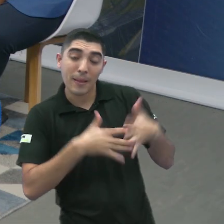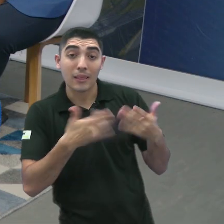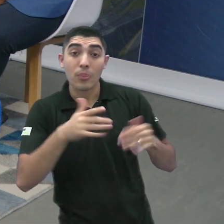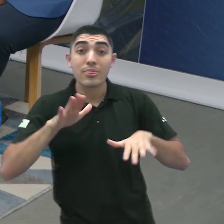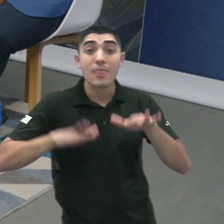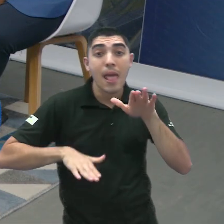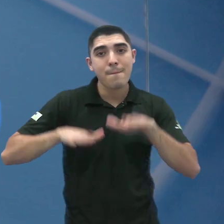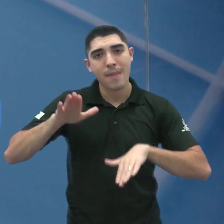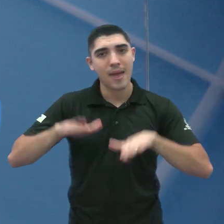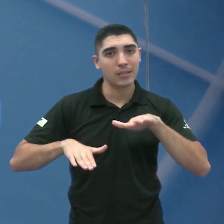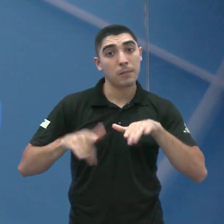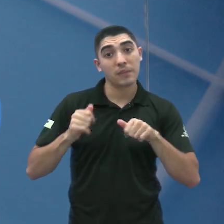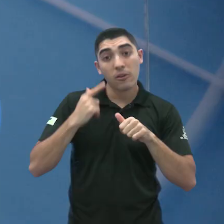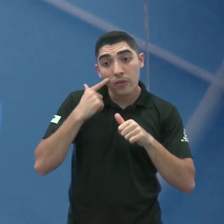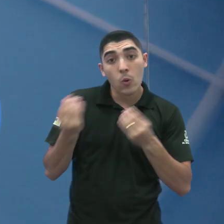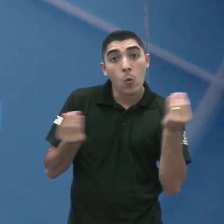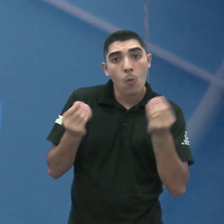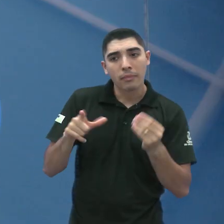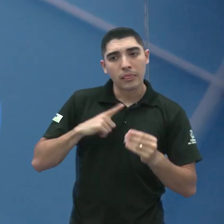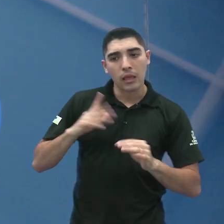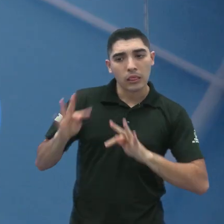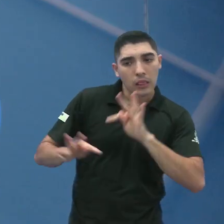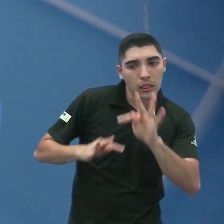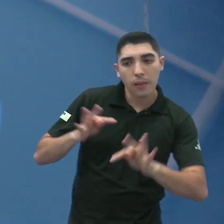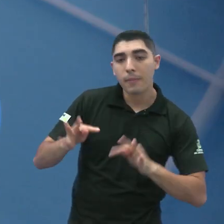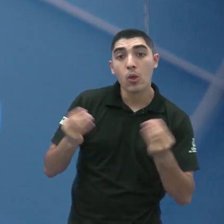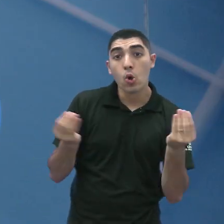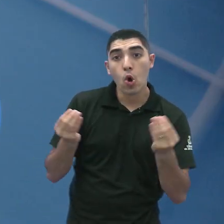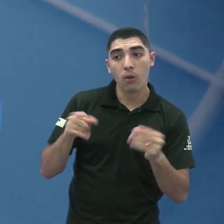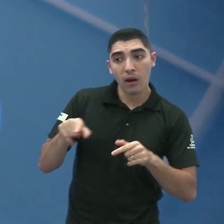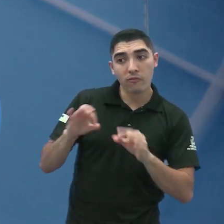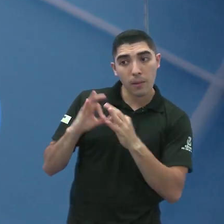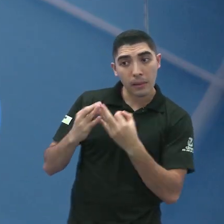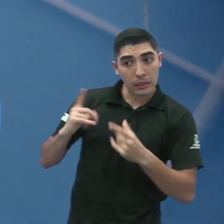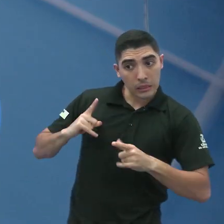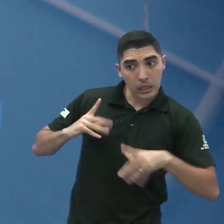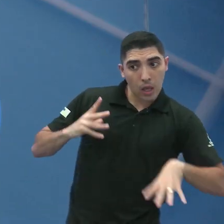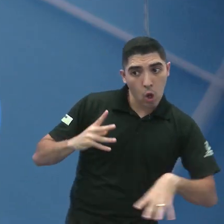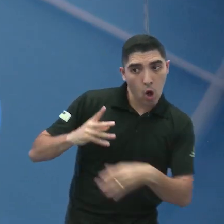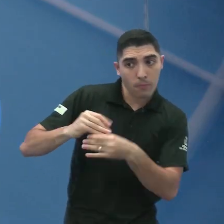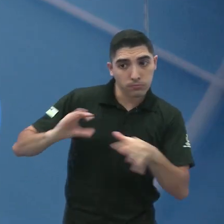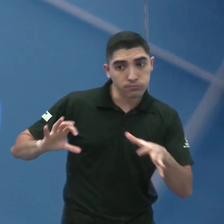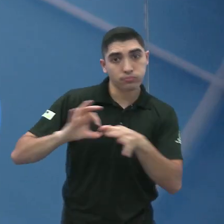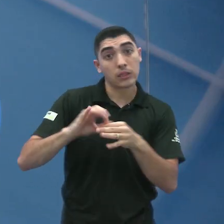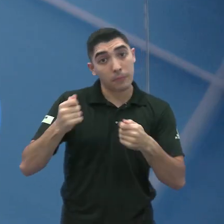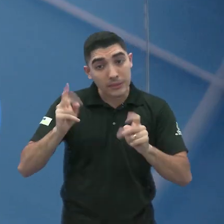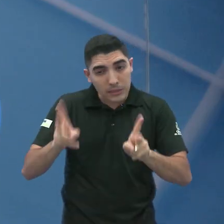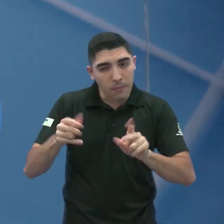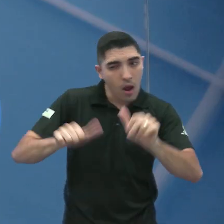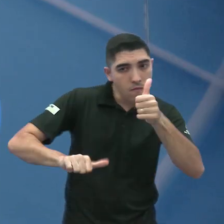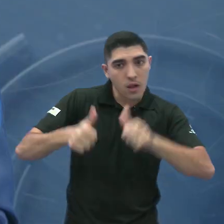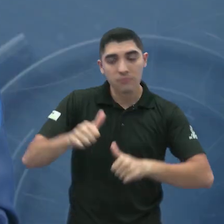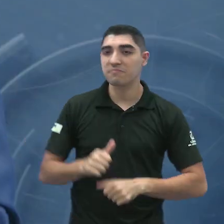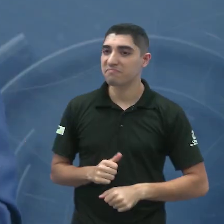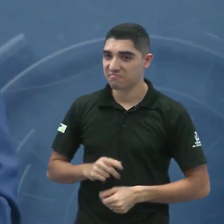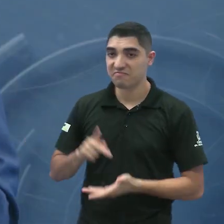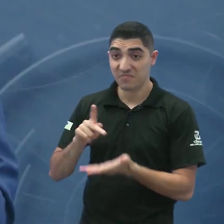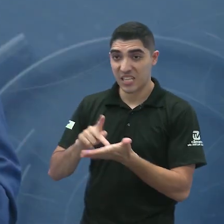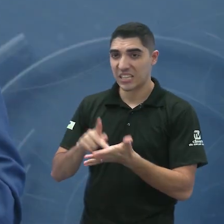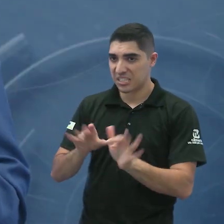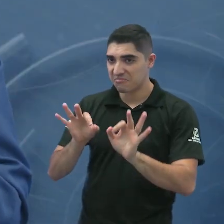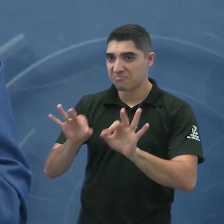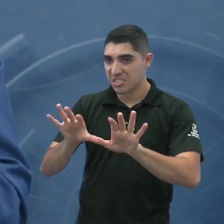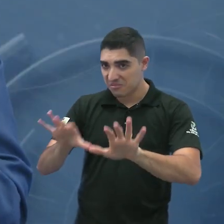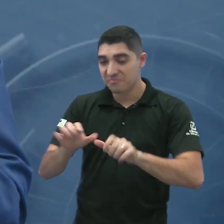que isso entra no tratamento, né? De que maneira ela vem para somar ou não. E a gente precisa dosar isso. Exato. É isso